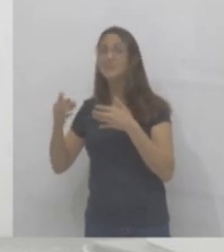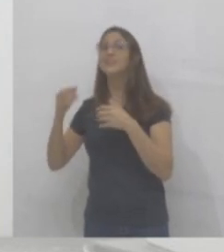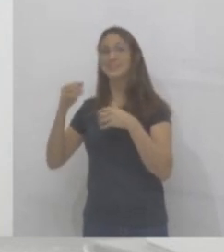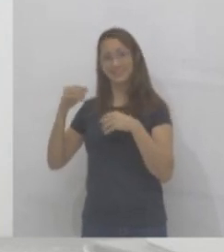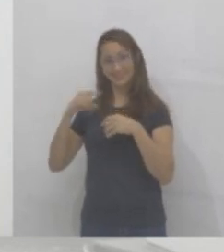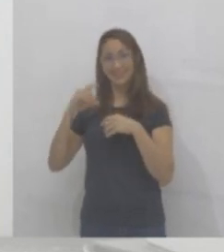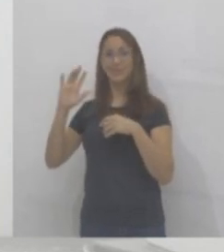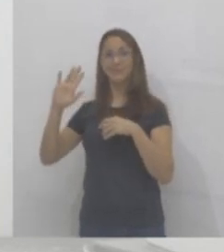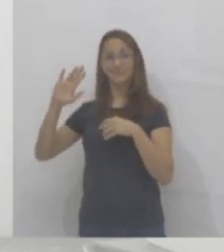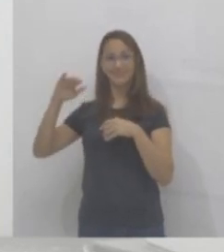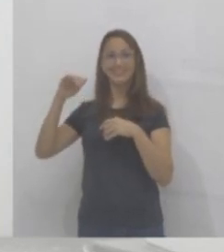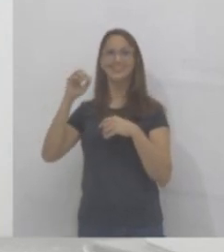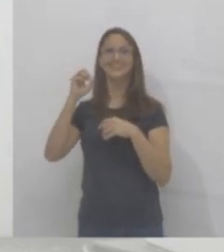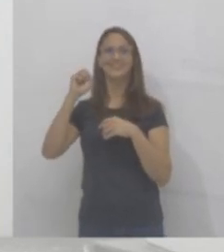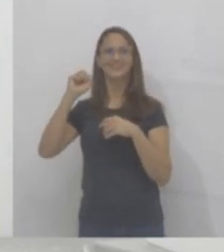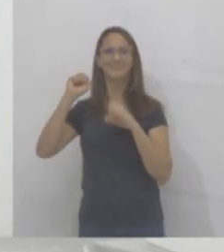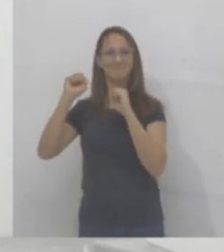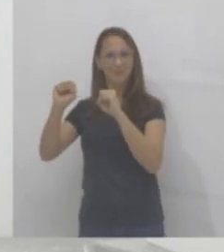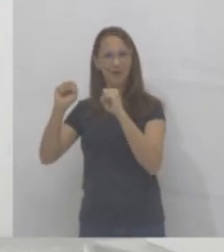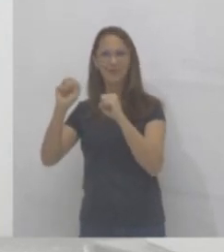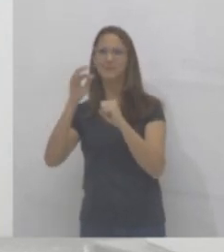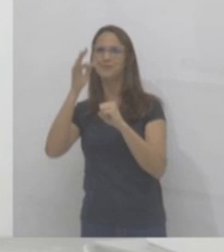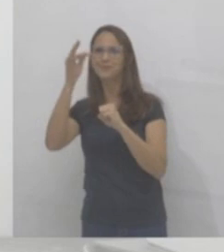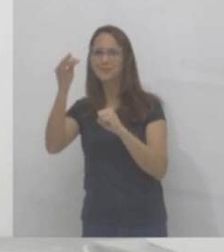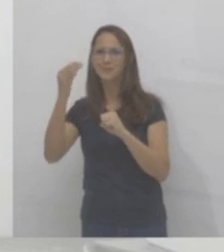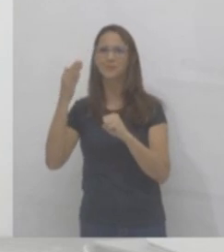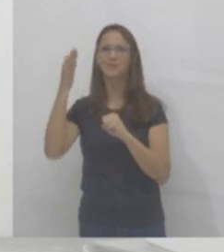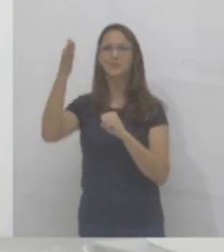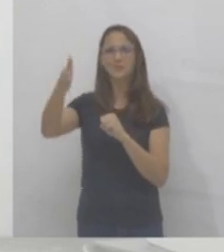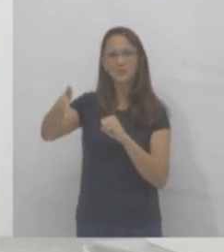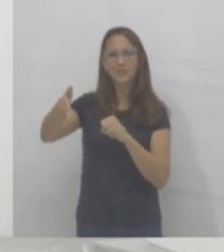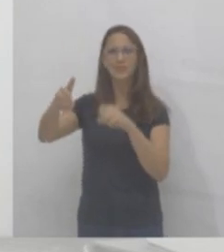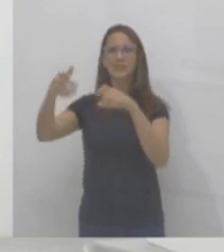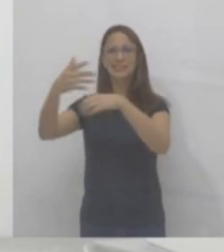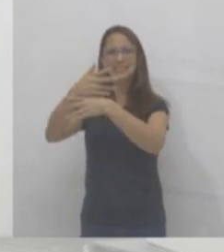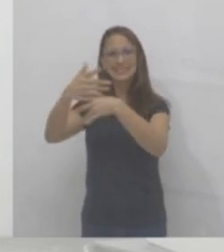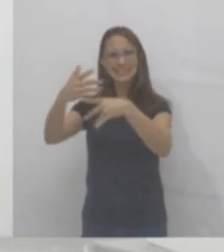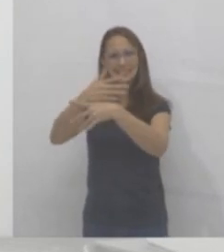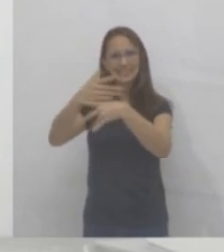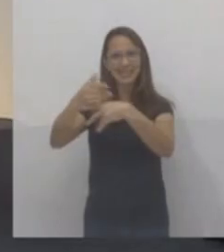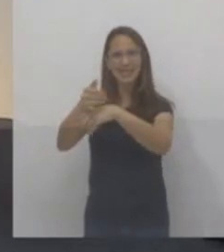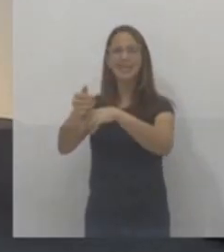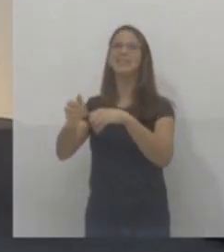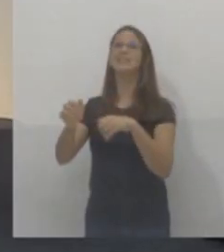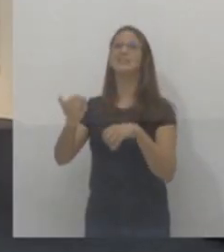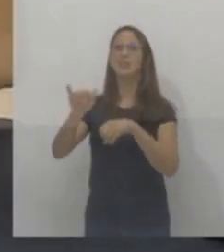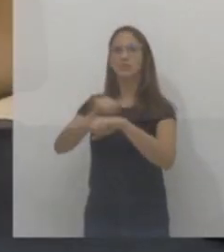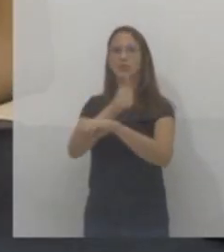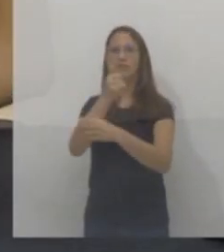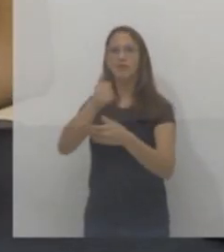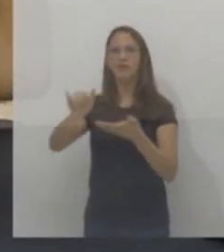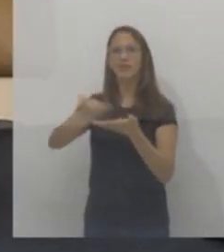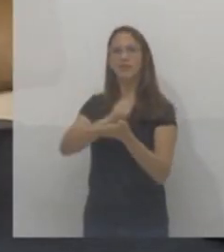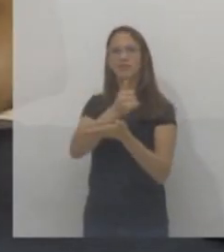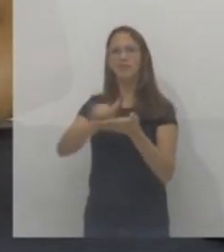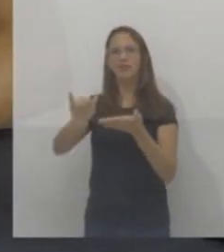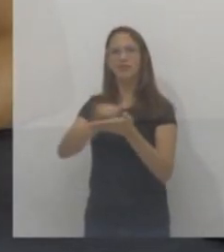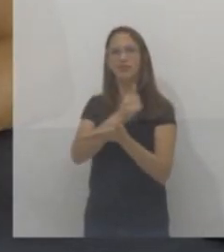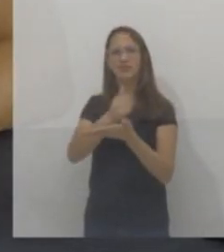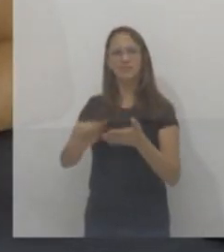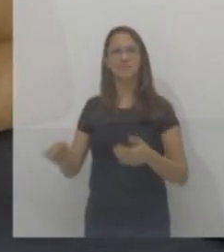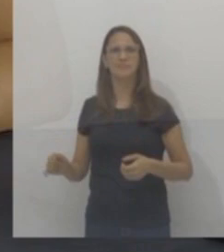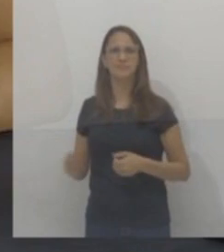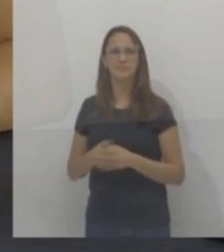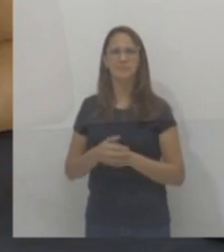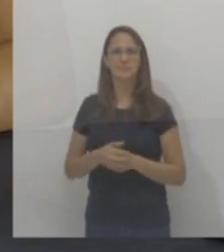ideia, que eu crio uma condição e eu vou ter um objetivo a realizar ou algo a planejar, tá? Ou uma